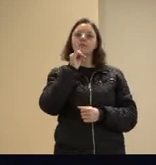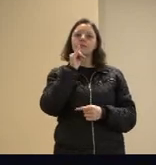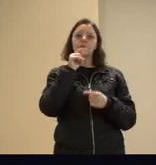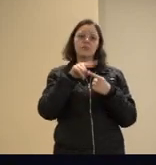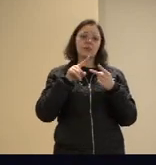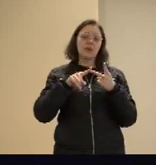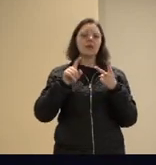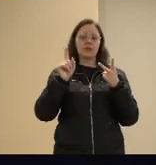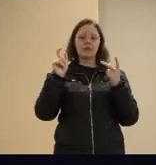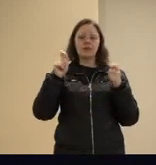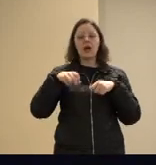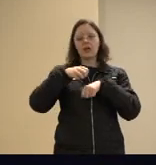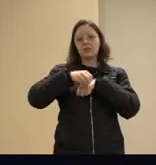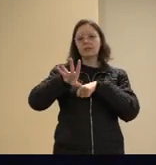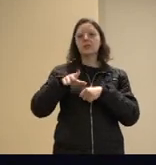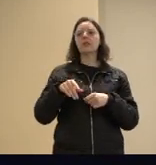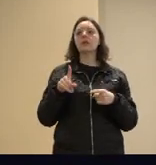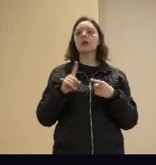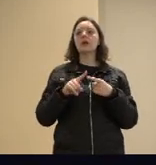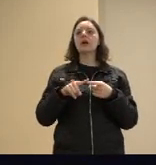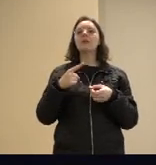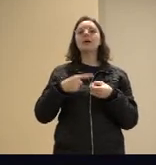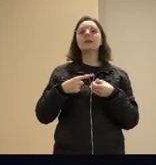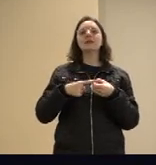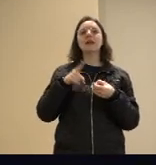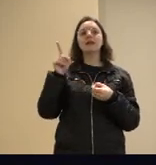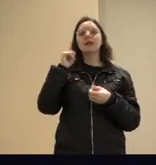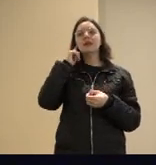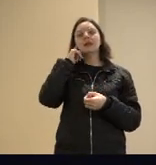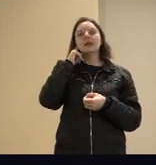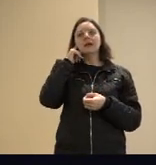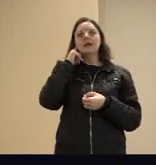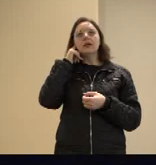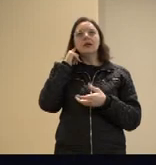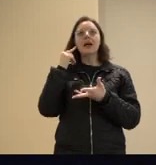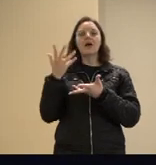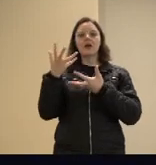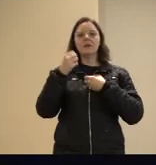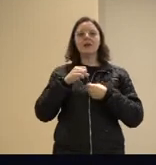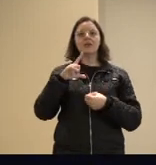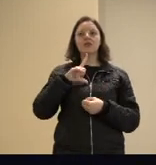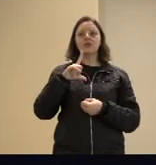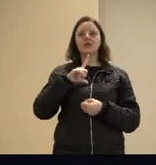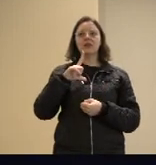simples. Passamos por uma cidade aqui em que, no acolhimento, tinha uma criança de